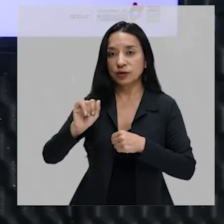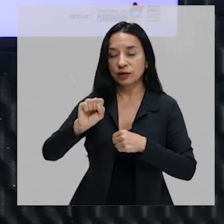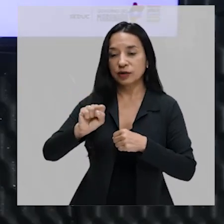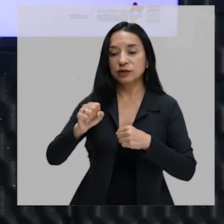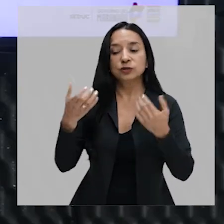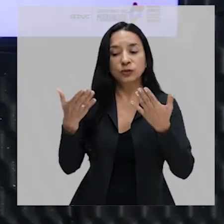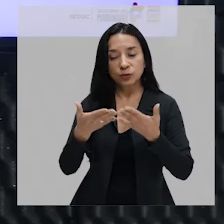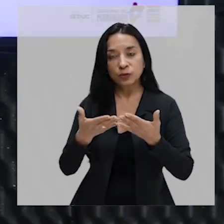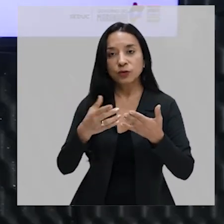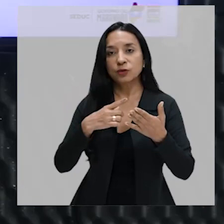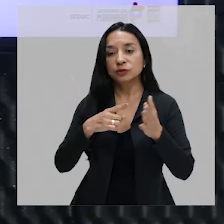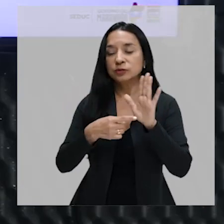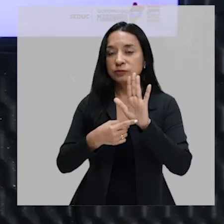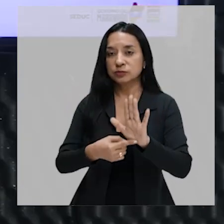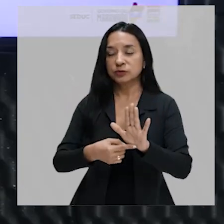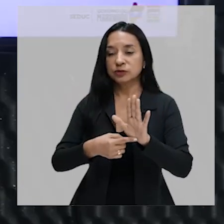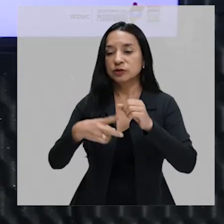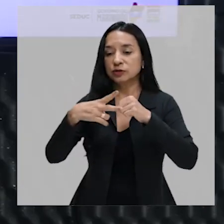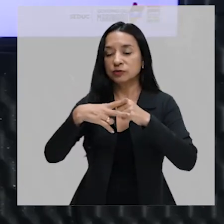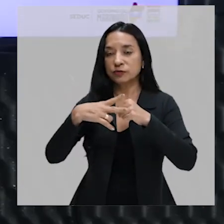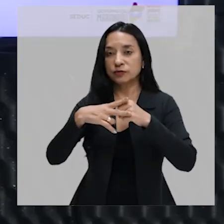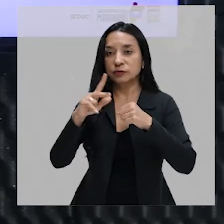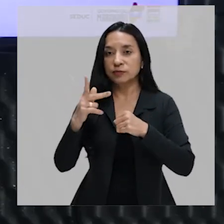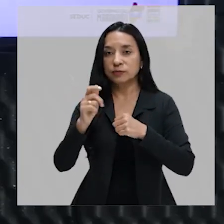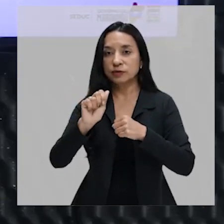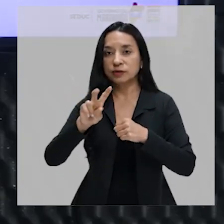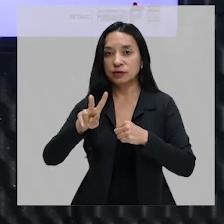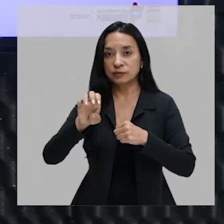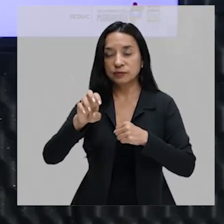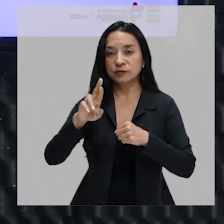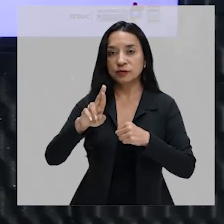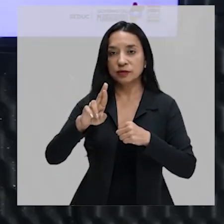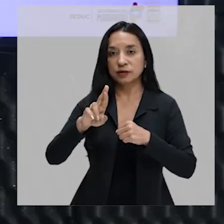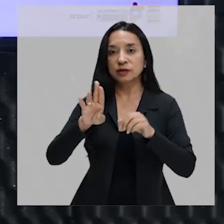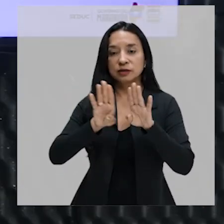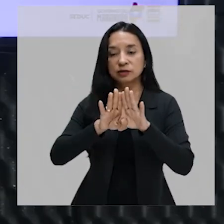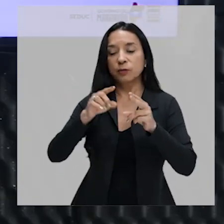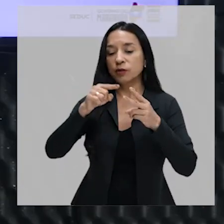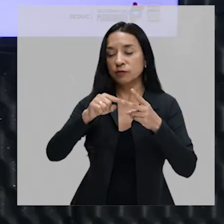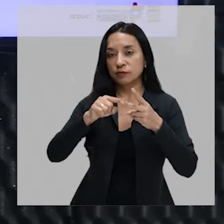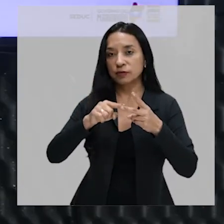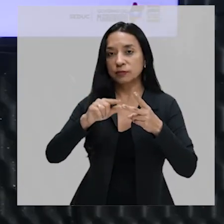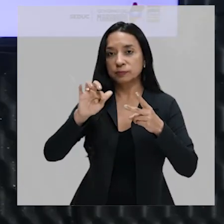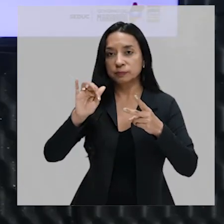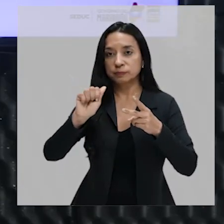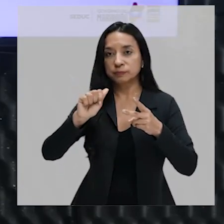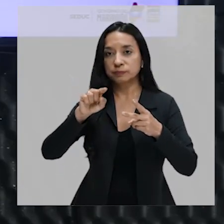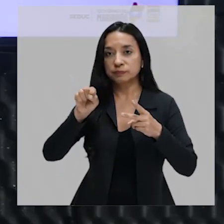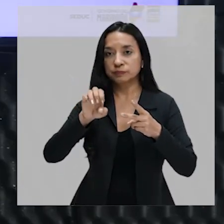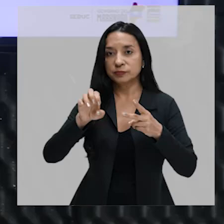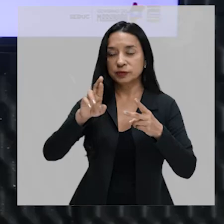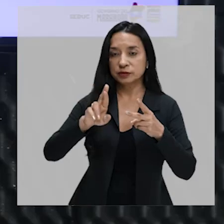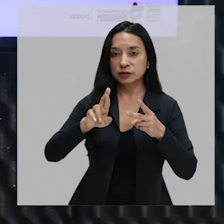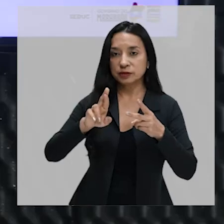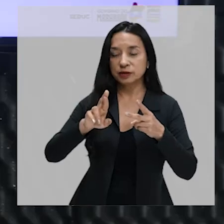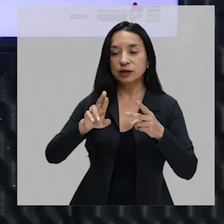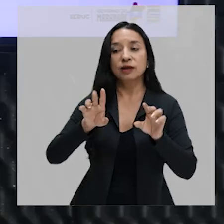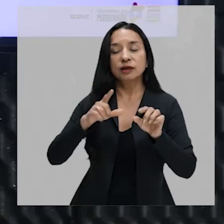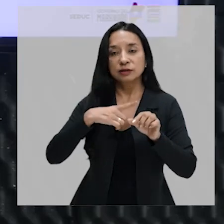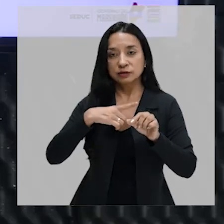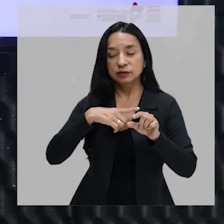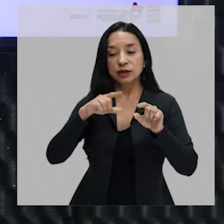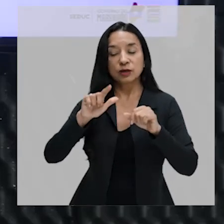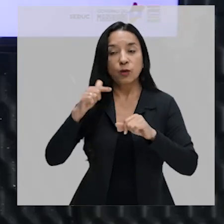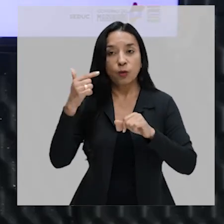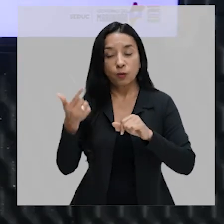trouxe o verbo haver e o verbo fazer. Mas existem outros verbos que são impessoais. Verbos que indicam fenômenos